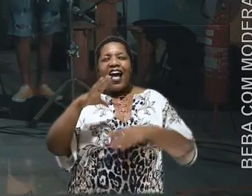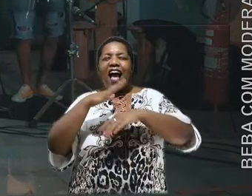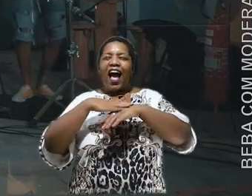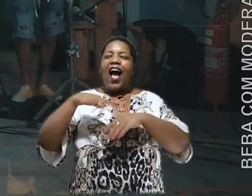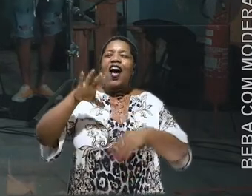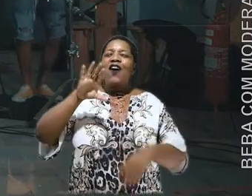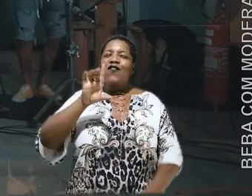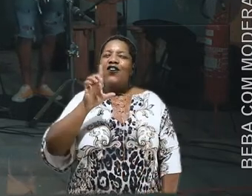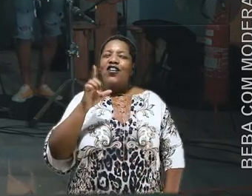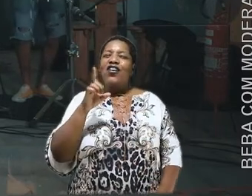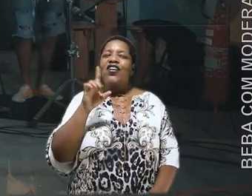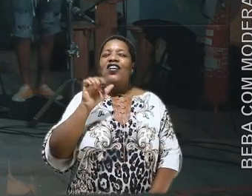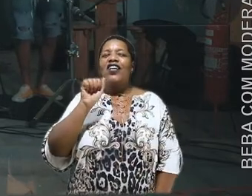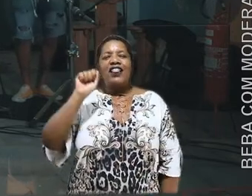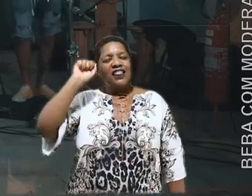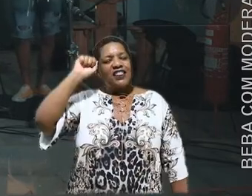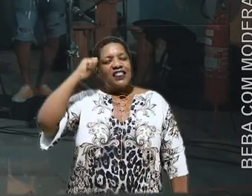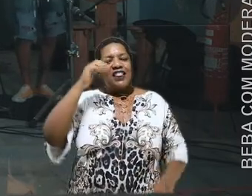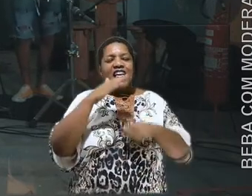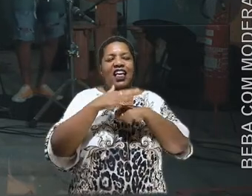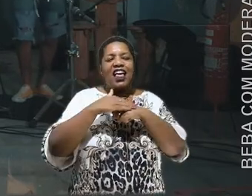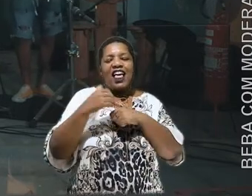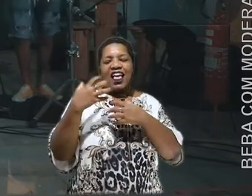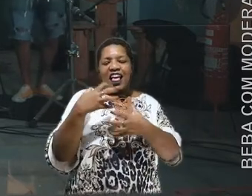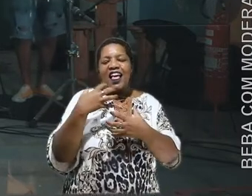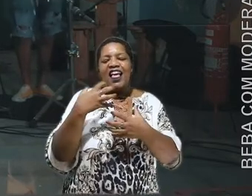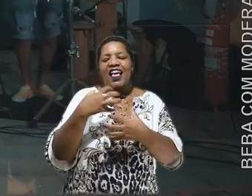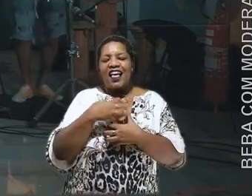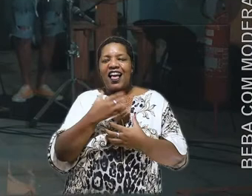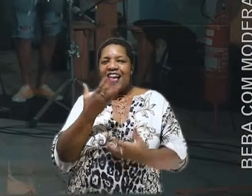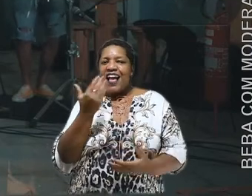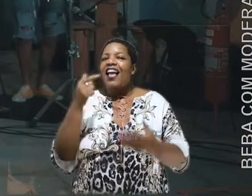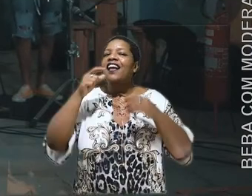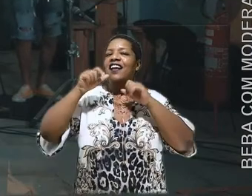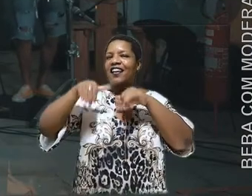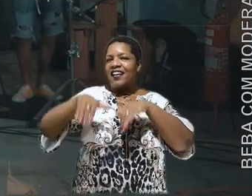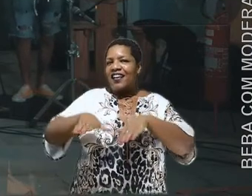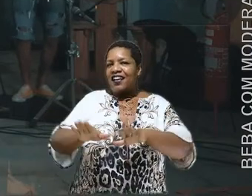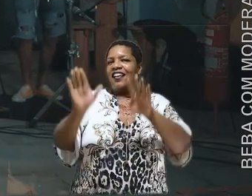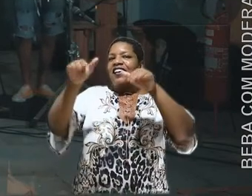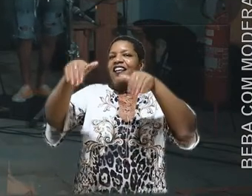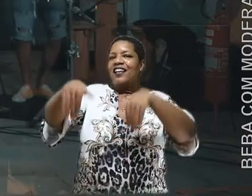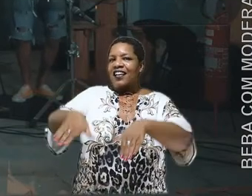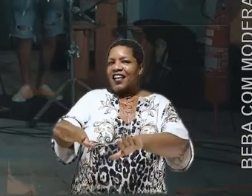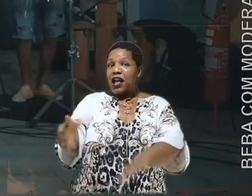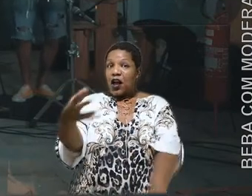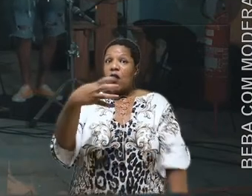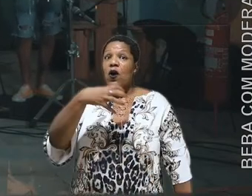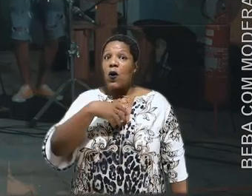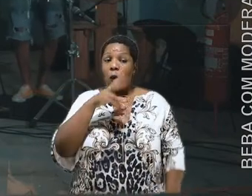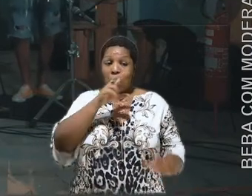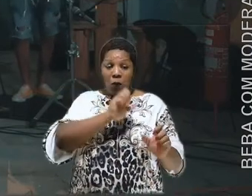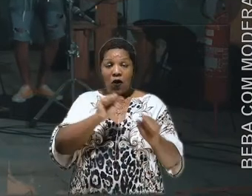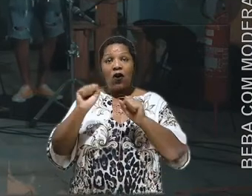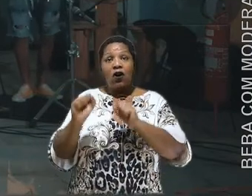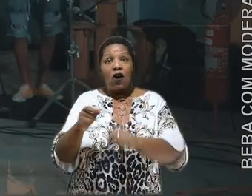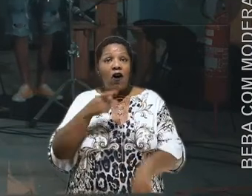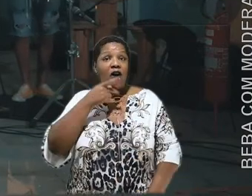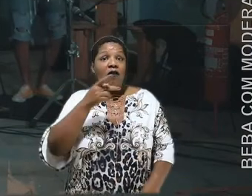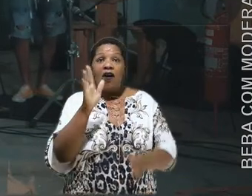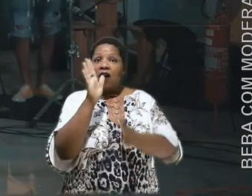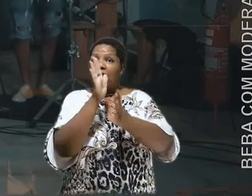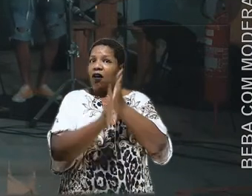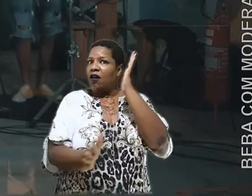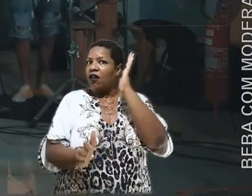bom então dá di rima Live uma prende a mulher para poder falar de